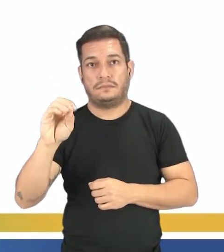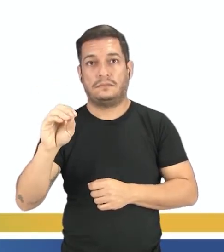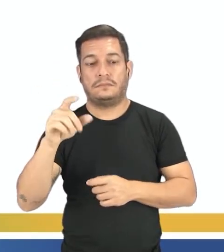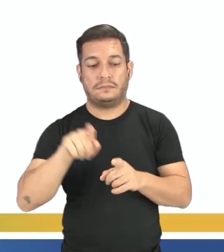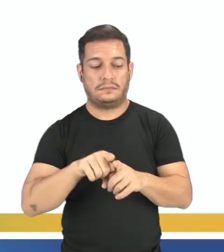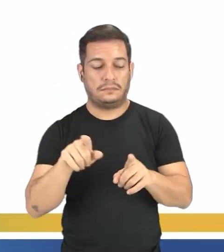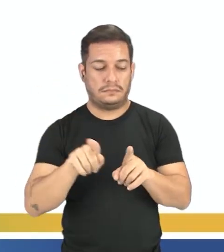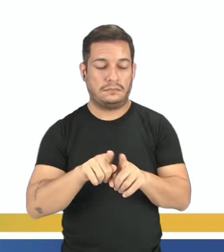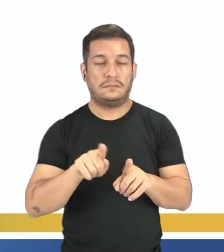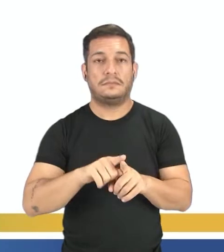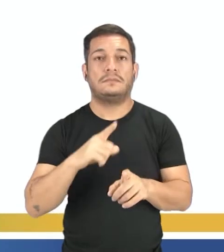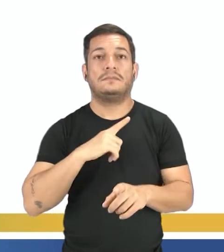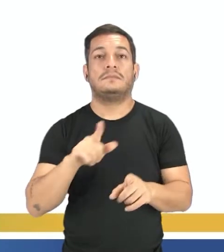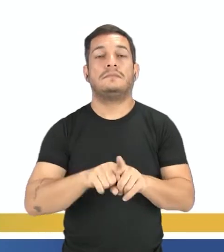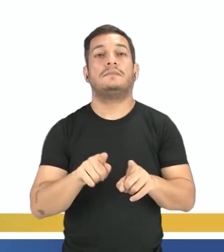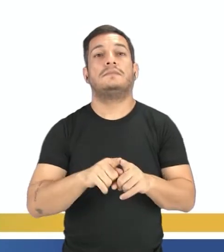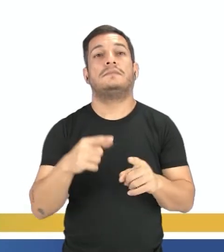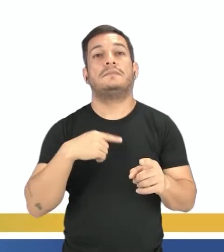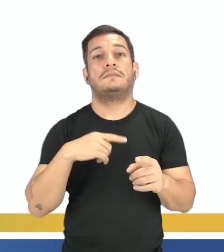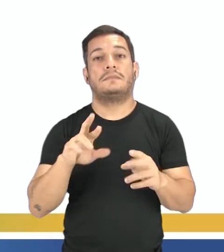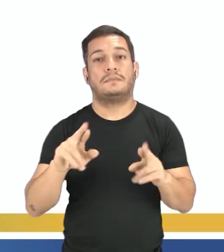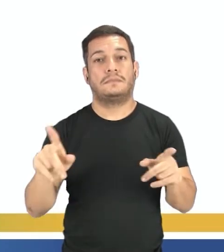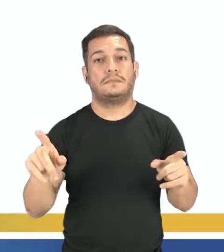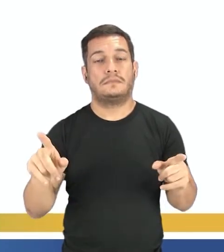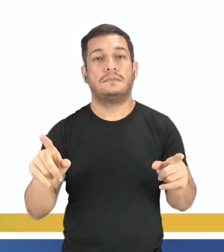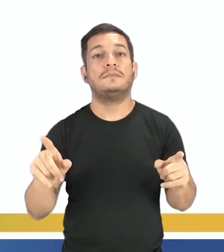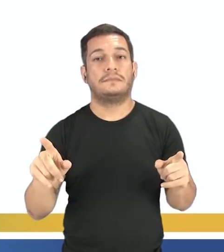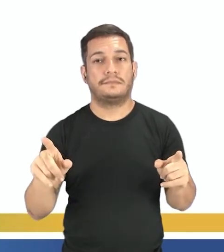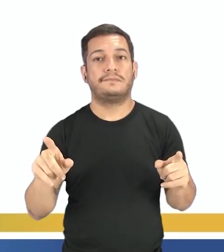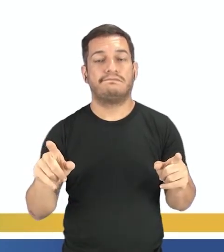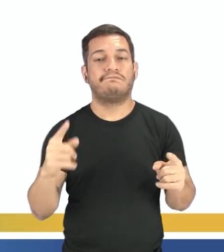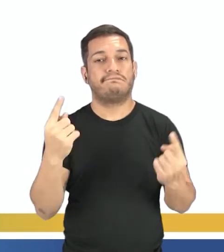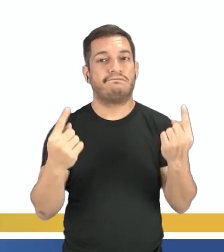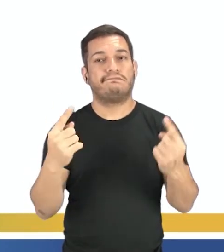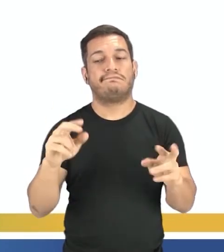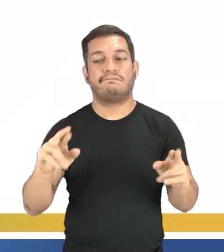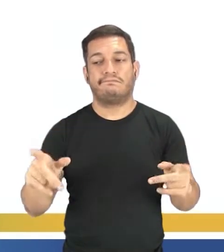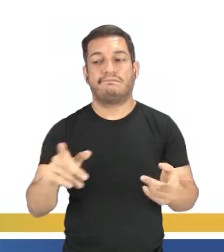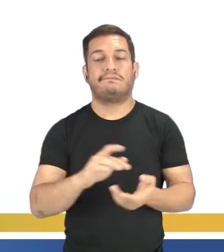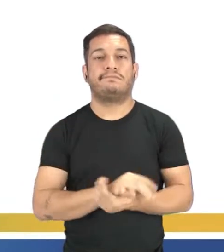não assimila ao outro. Isso nós vamos diferenciar um do outro.